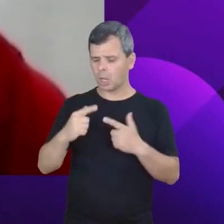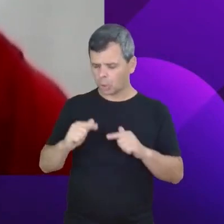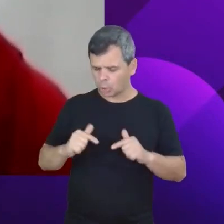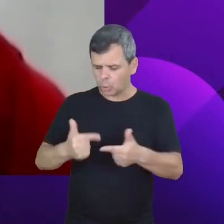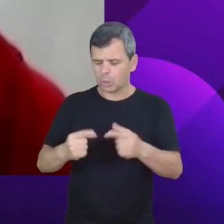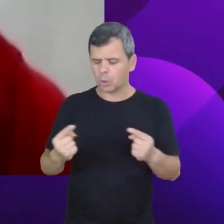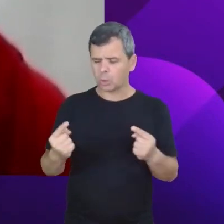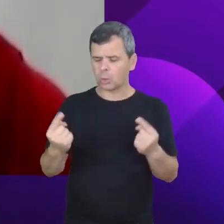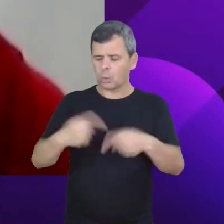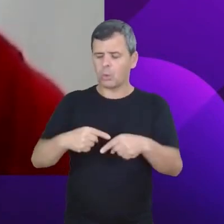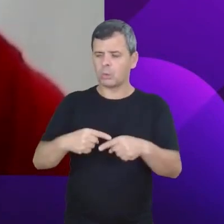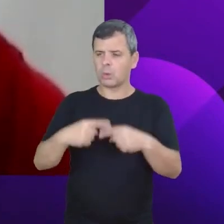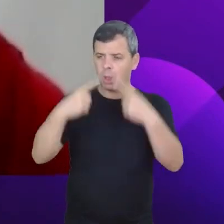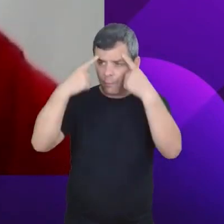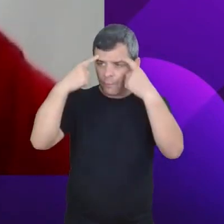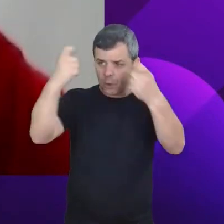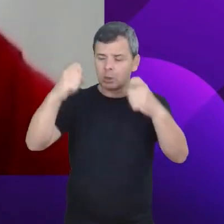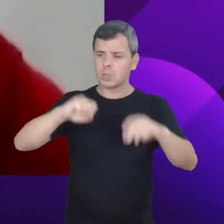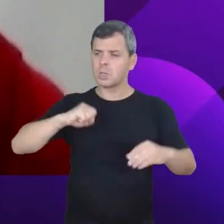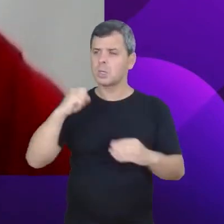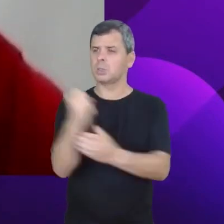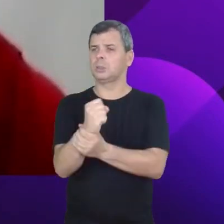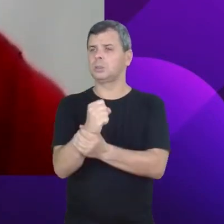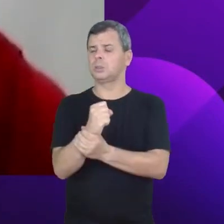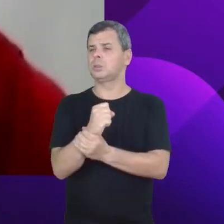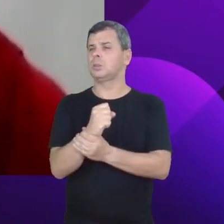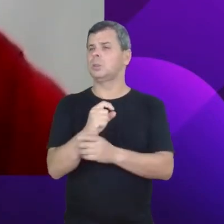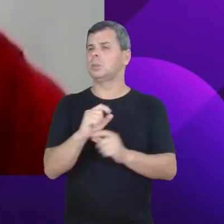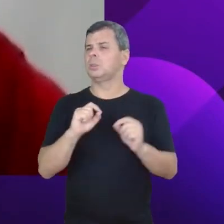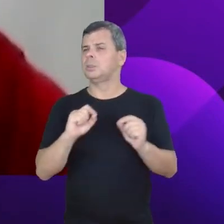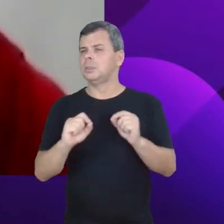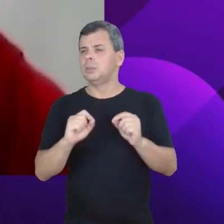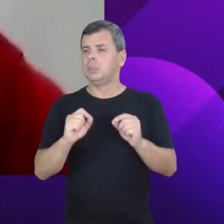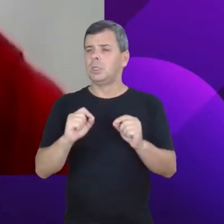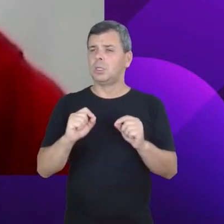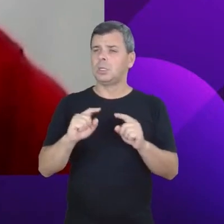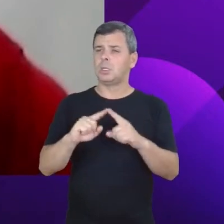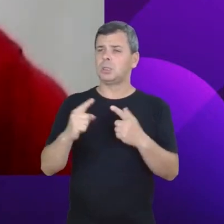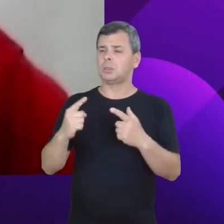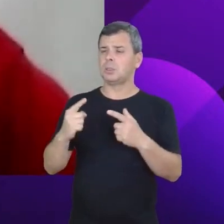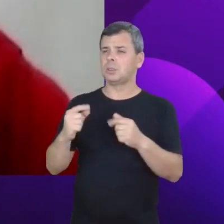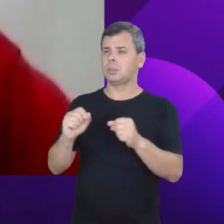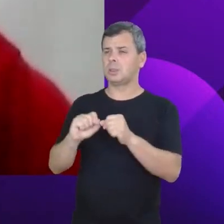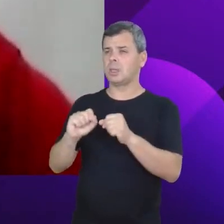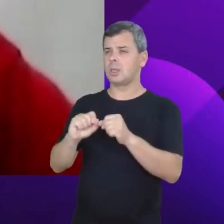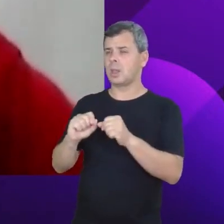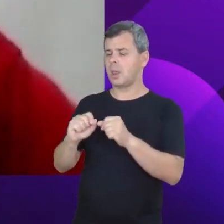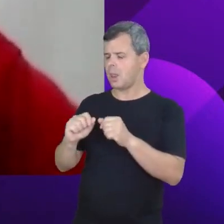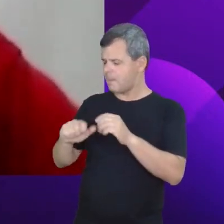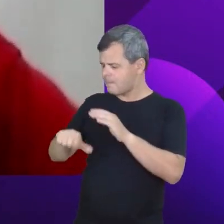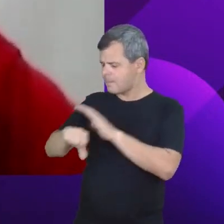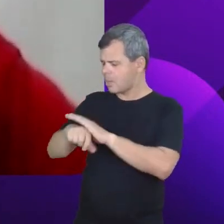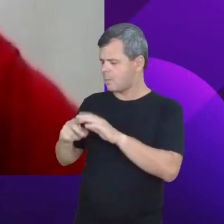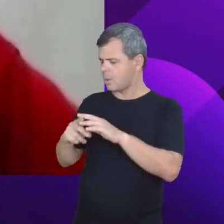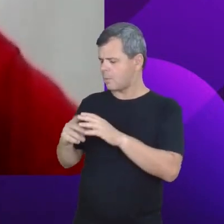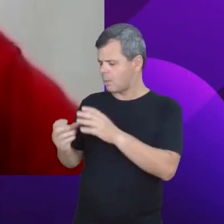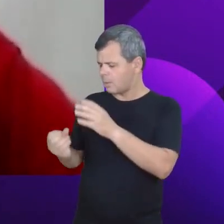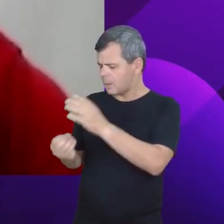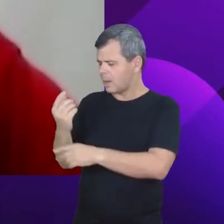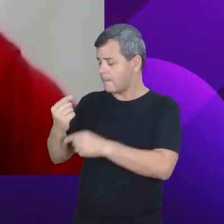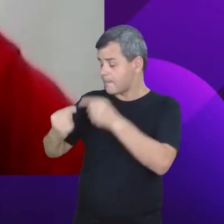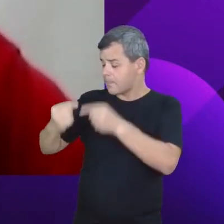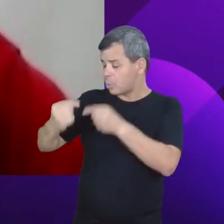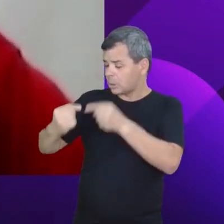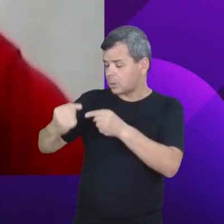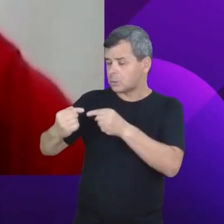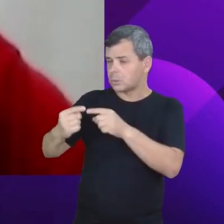violência, né, a garantia de políticas que venha fortalecer